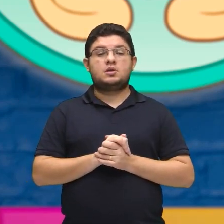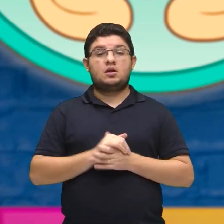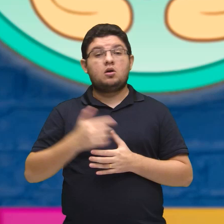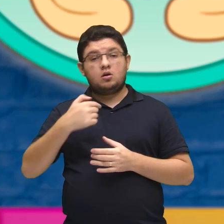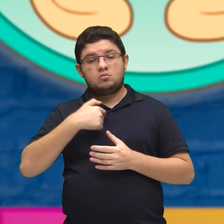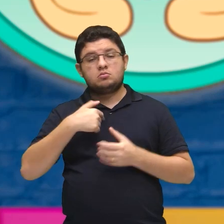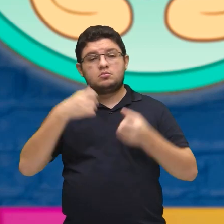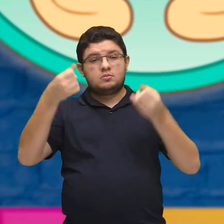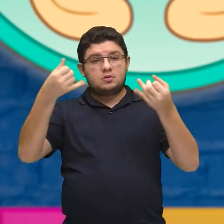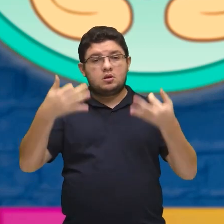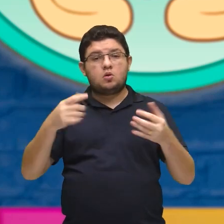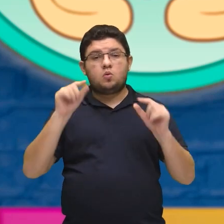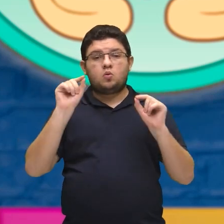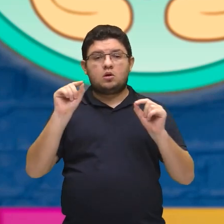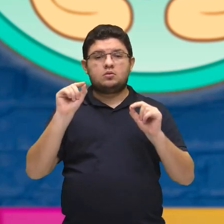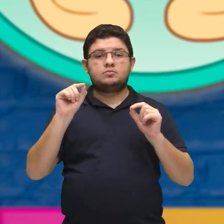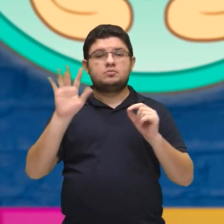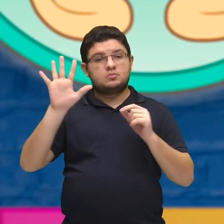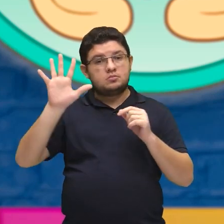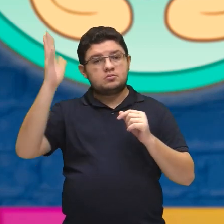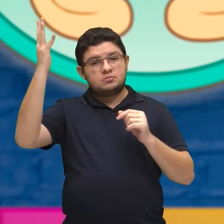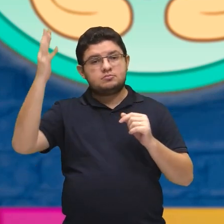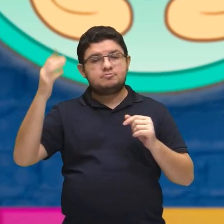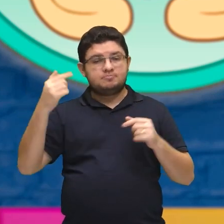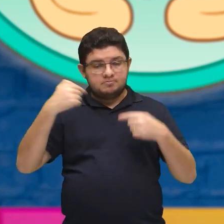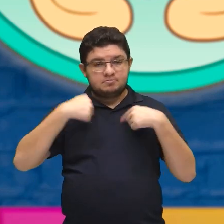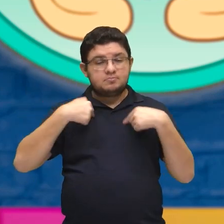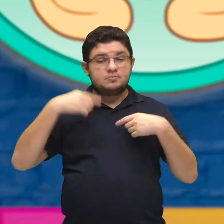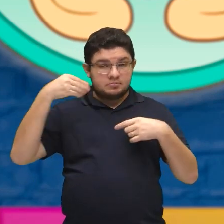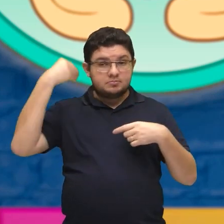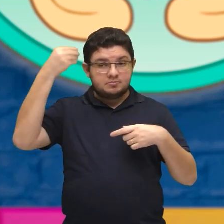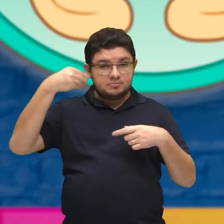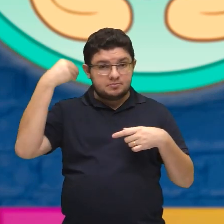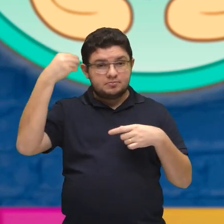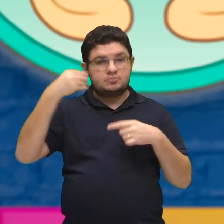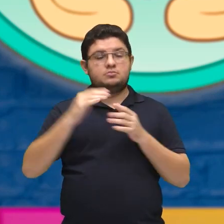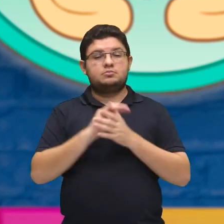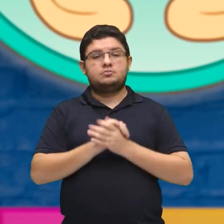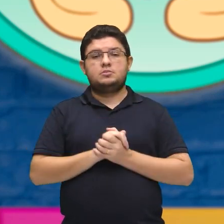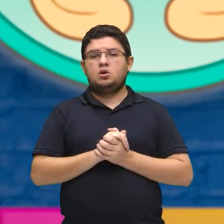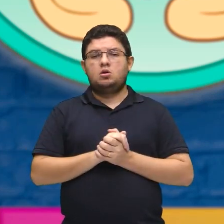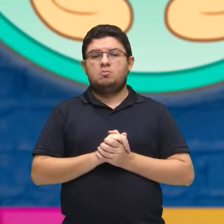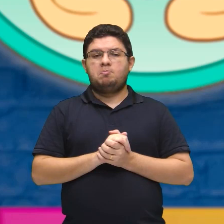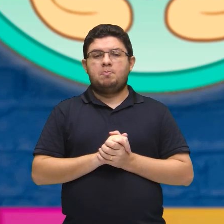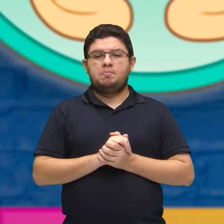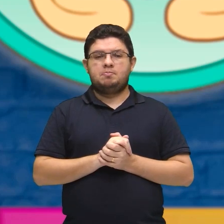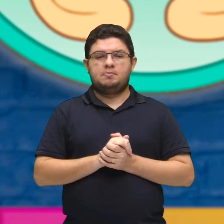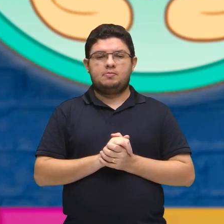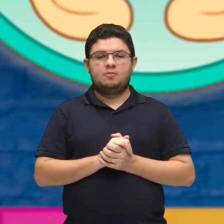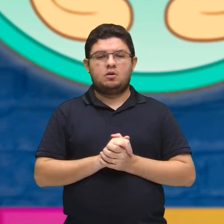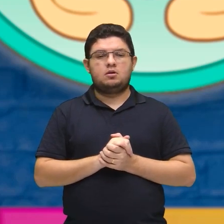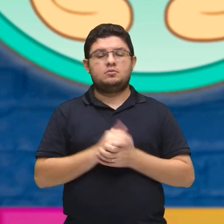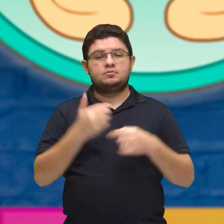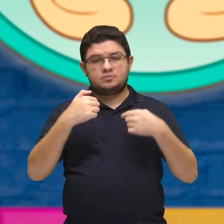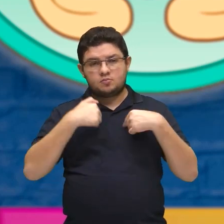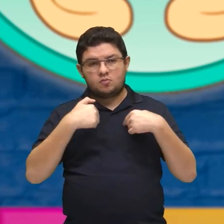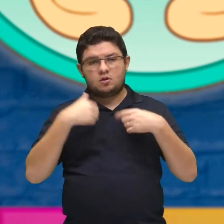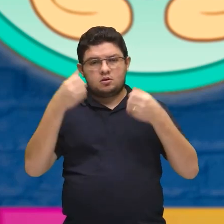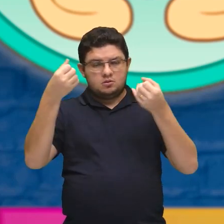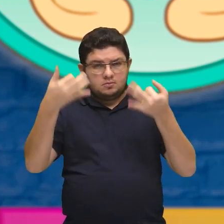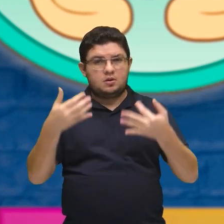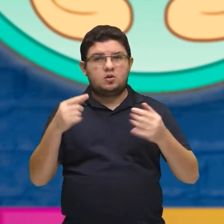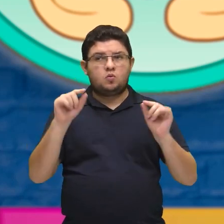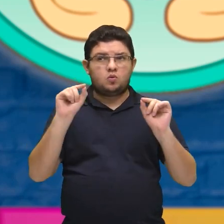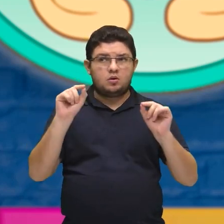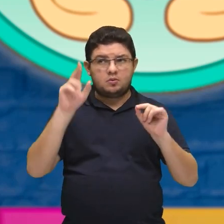meio. Não deveria, mas acontece, né? Então, é só. Eu vou tentar contar uma